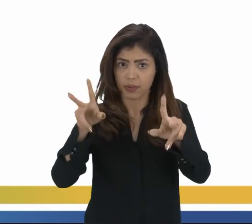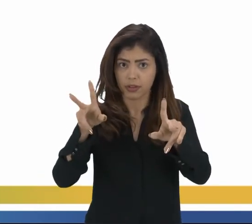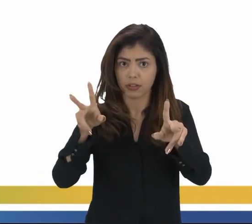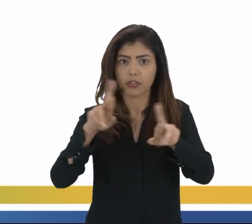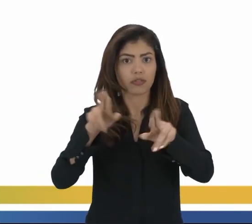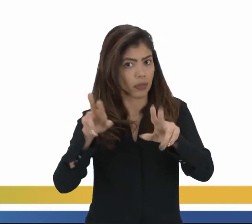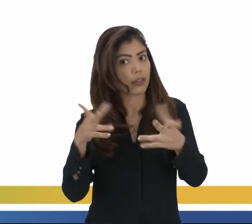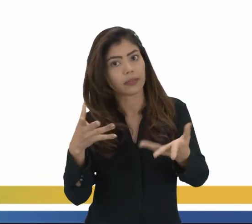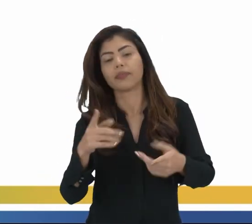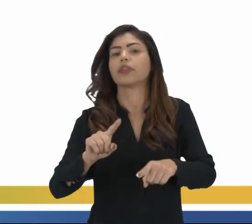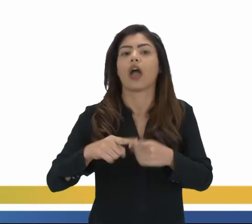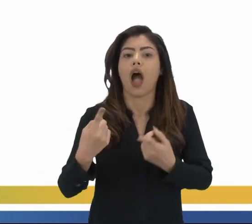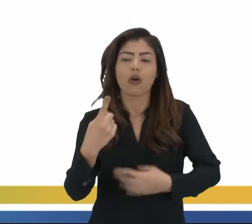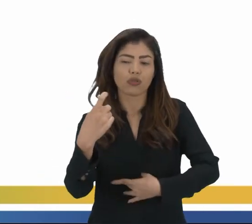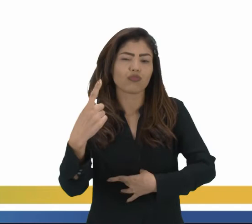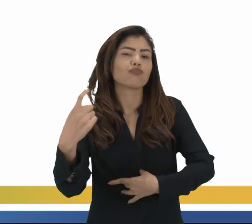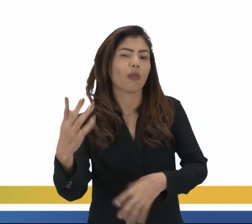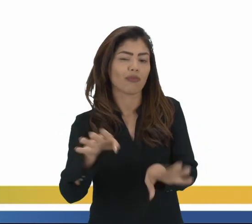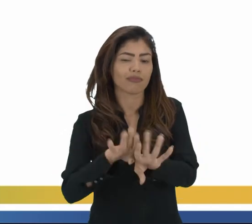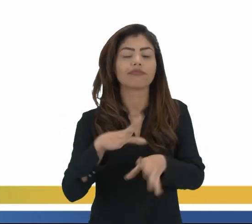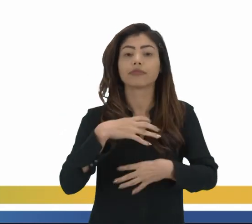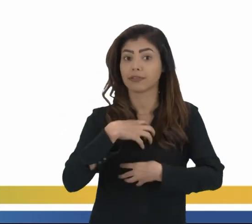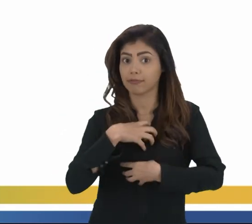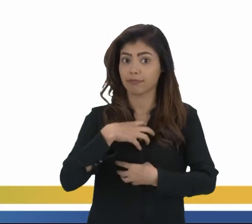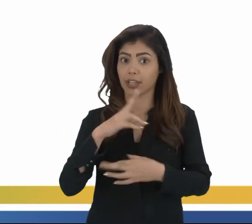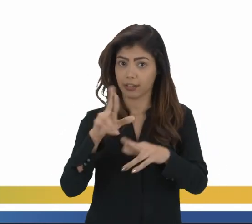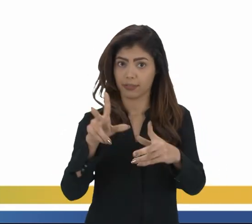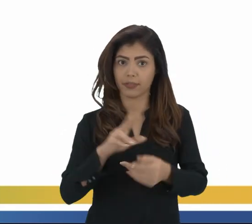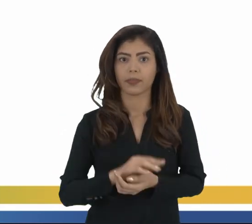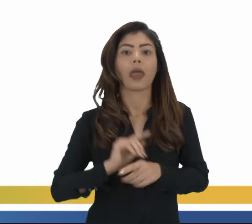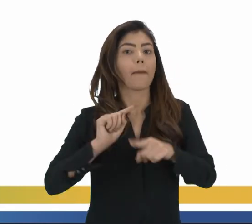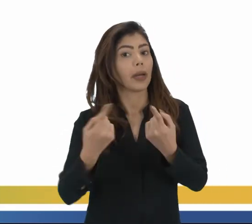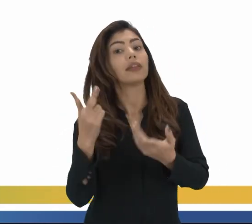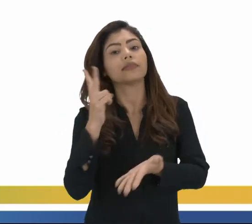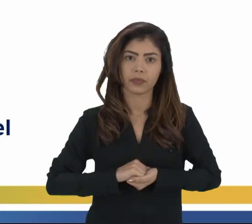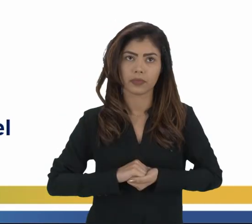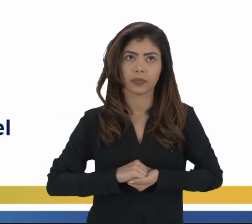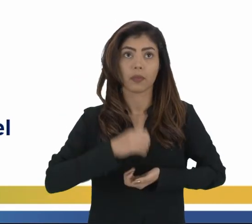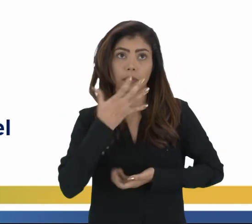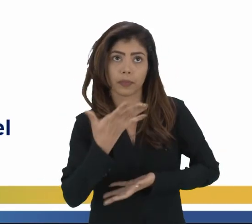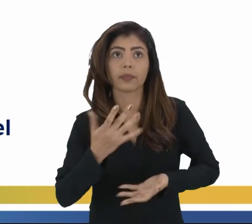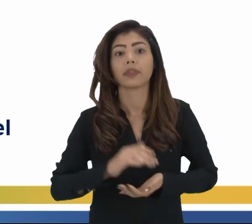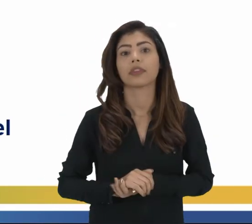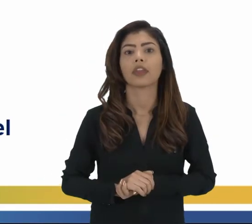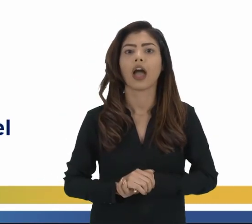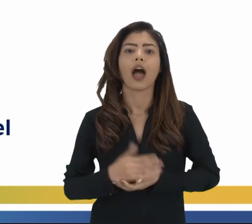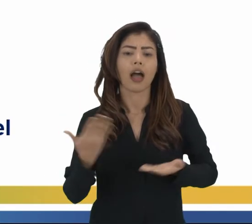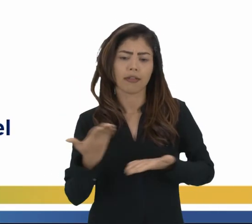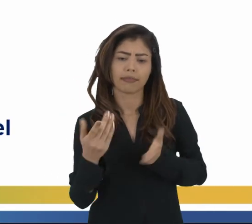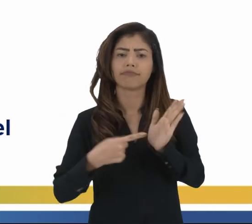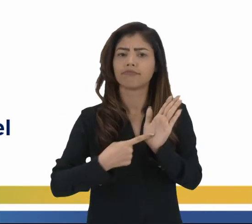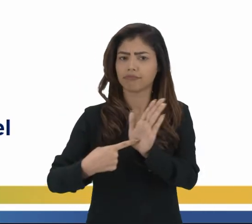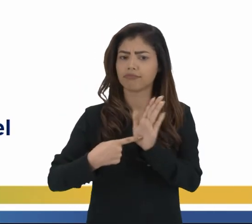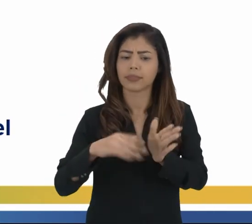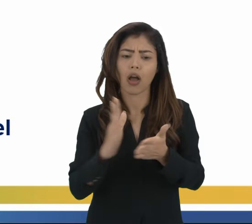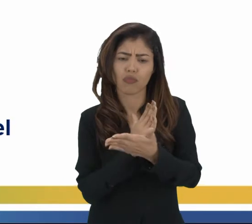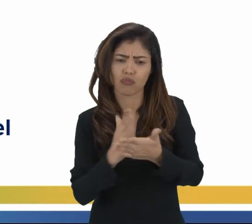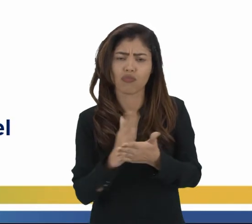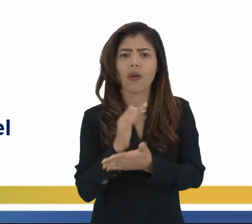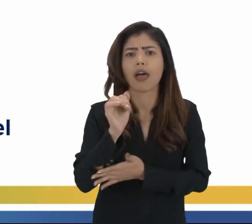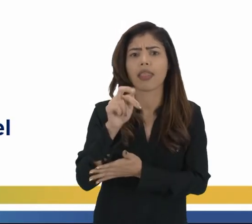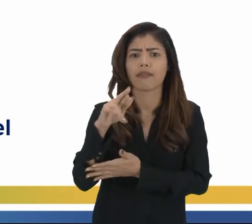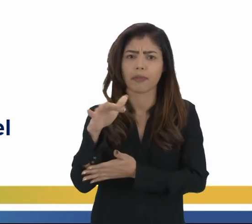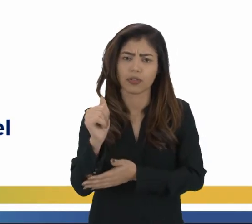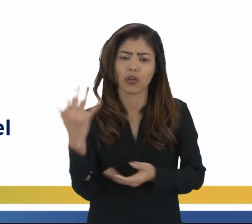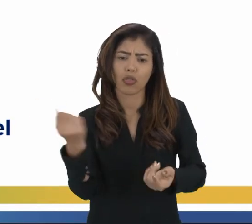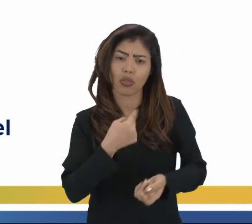entonação diferente, um sotaque diferente, porém, estão falando o mesmo idioma. Bom, temos aqui algumas afirmações e